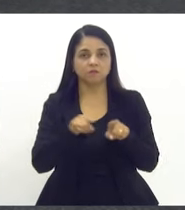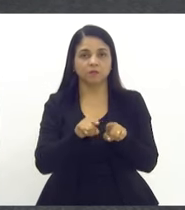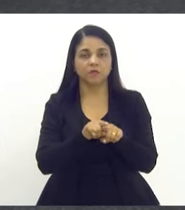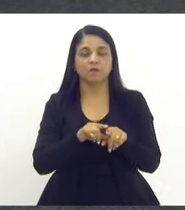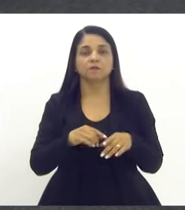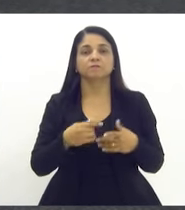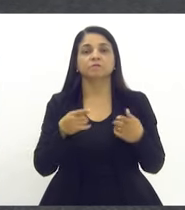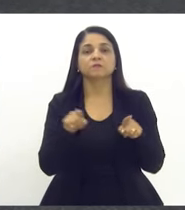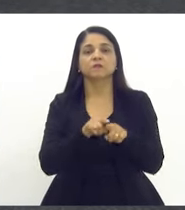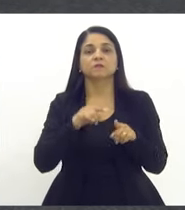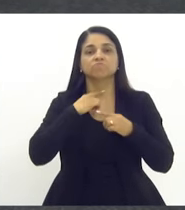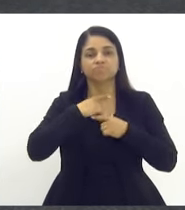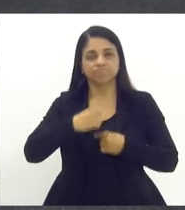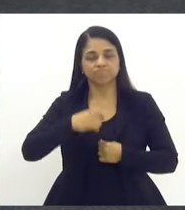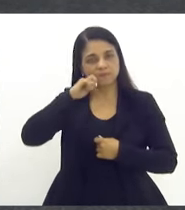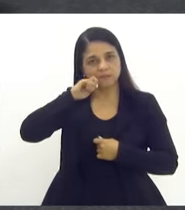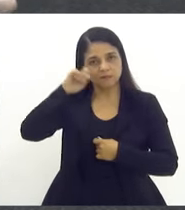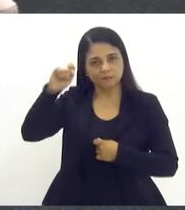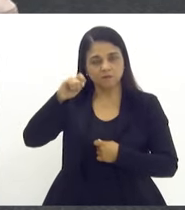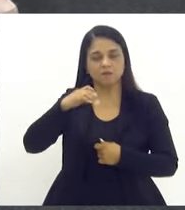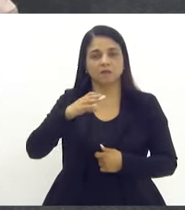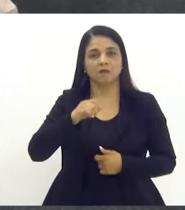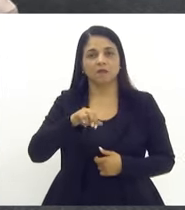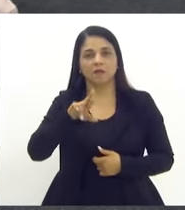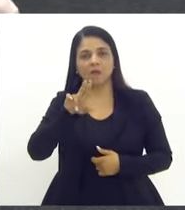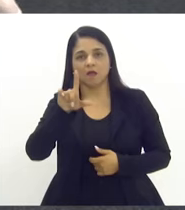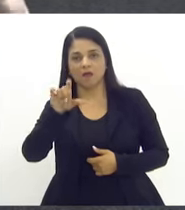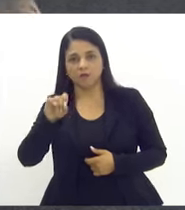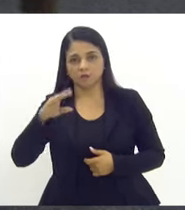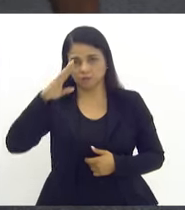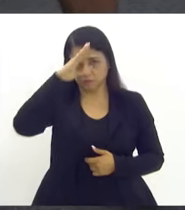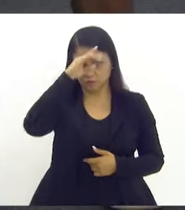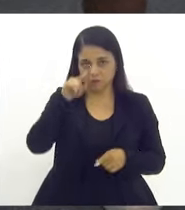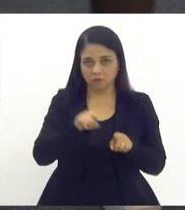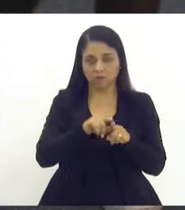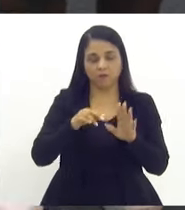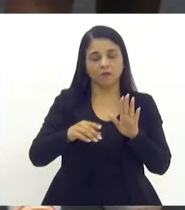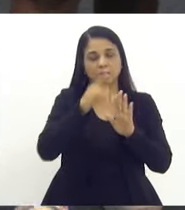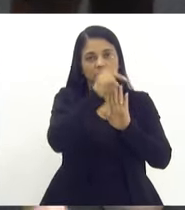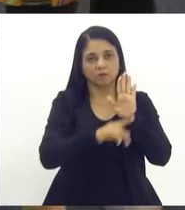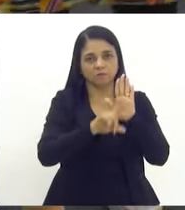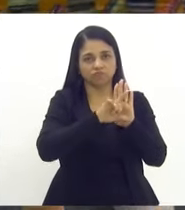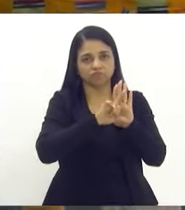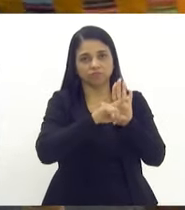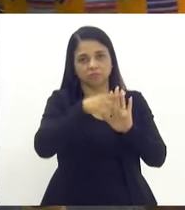1422/2022, da medalha Tiradentes Carlos Bolsonaro, projeto de resolução número